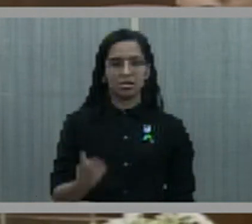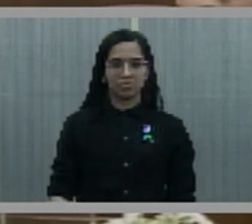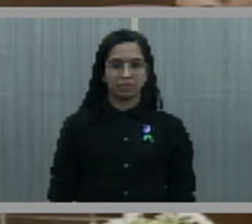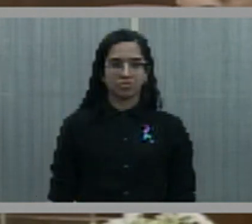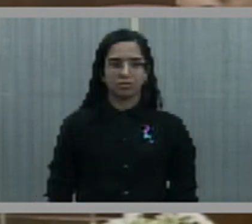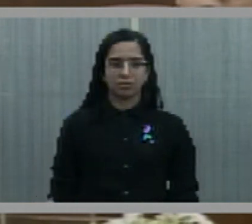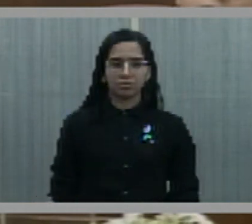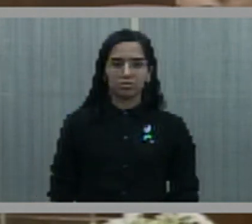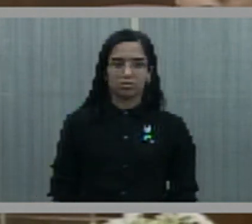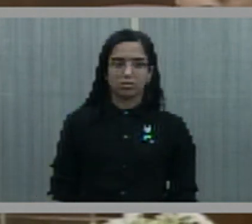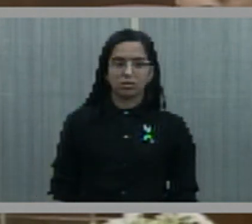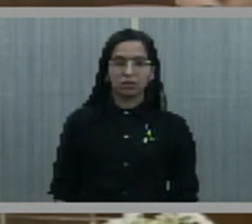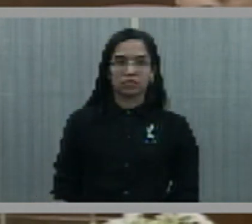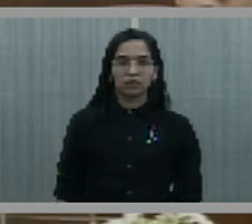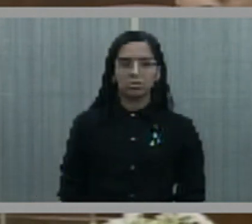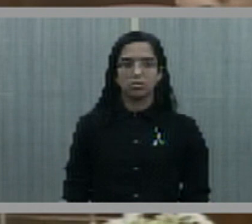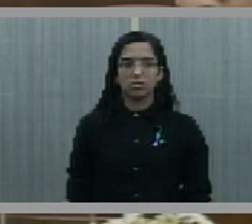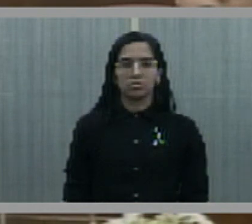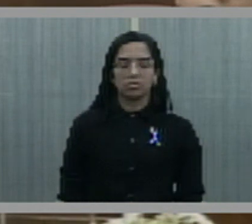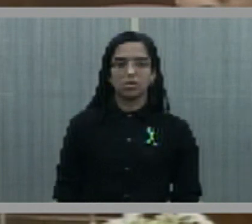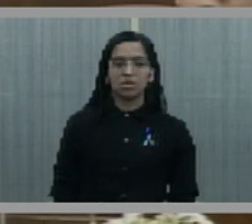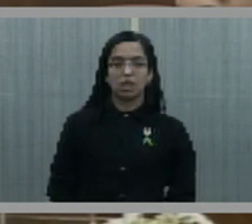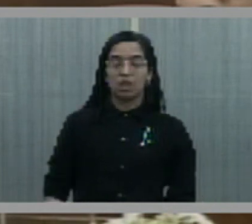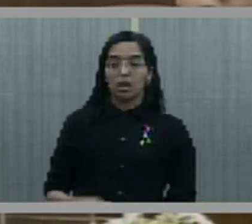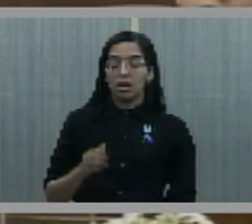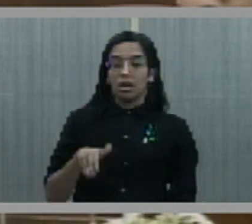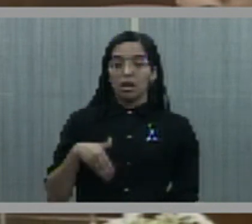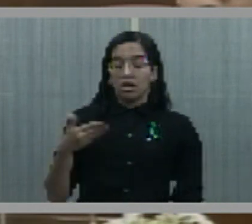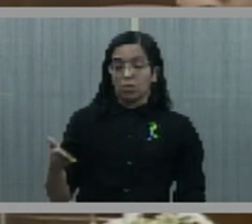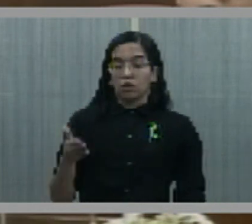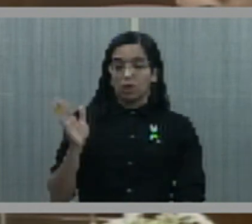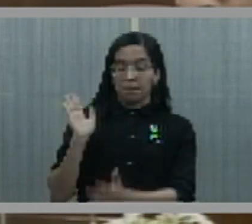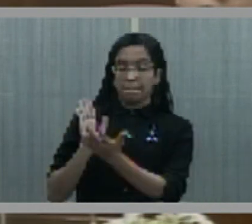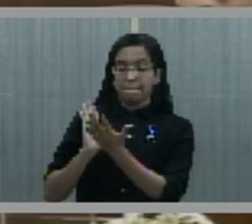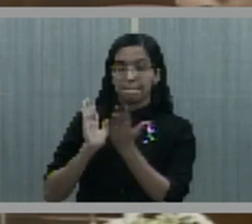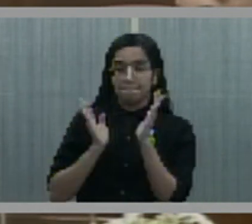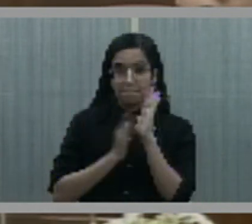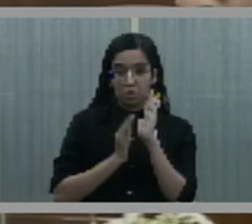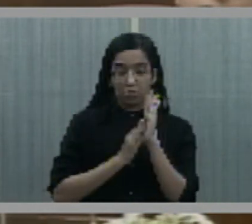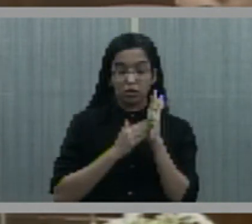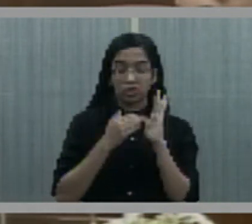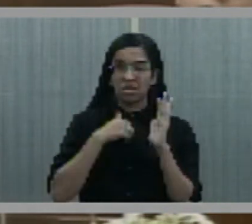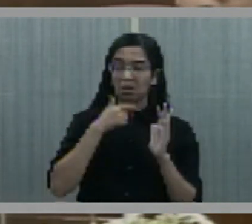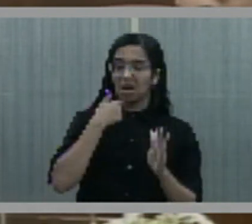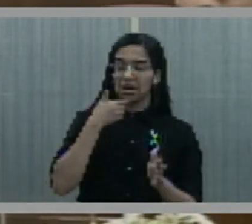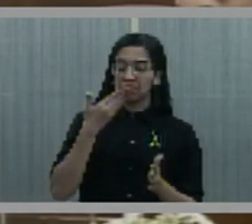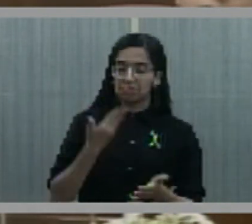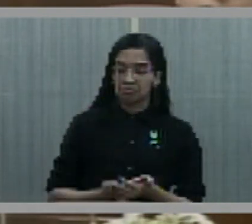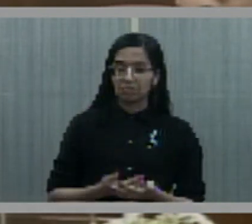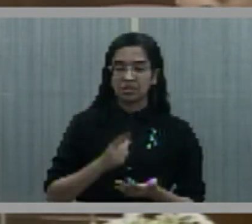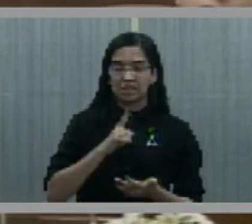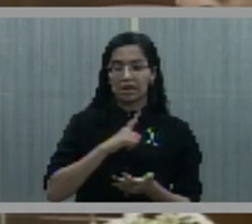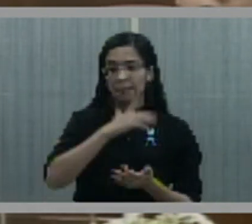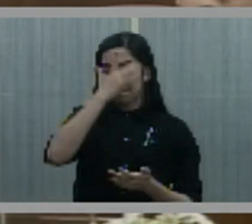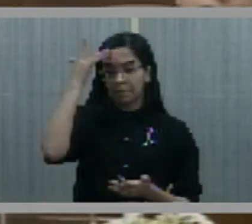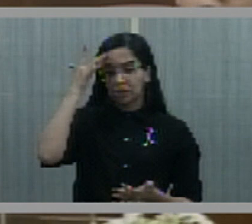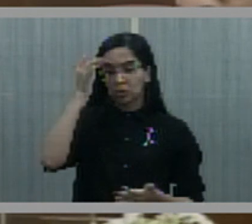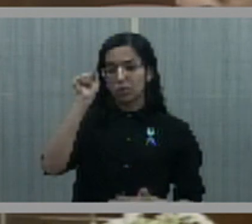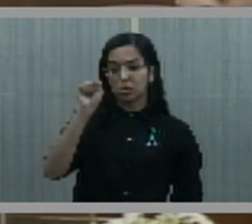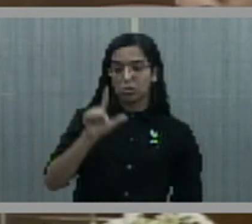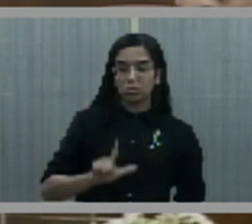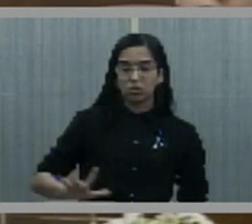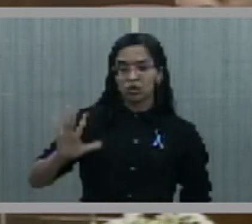Perplexo diante da proposta de Deus através do Santo Padre, refleti também eu no meu coração. As pessoas que ali estão no sul do